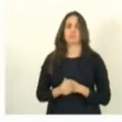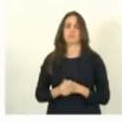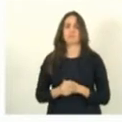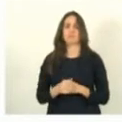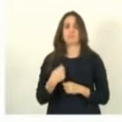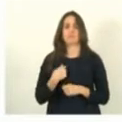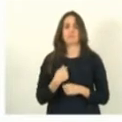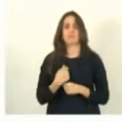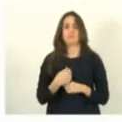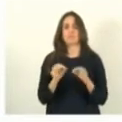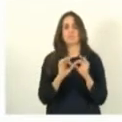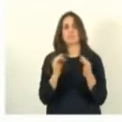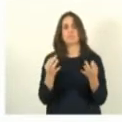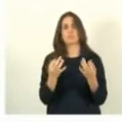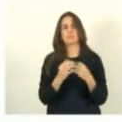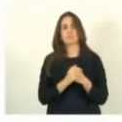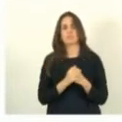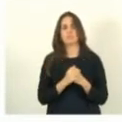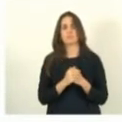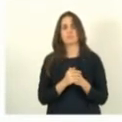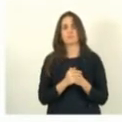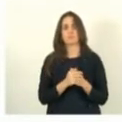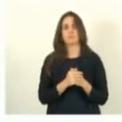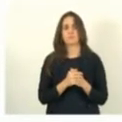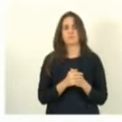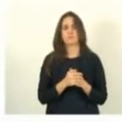consulta, deputado Dr. Rafael Favato,